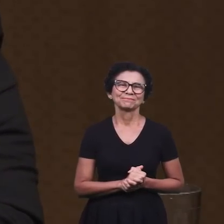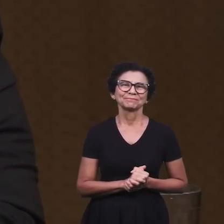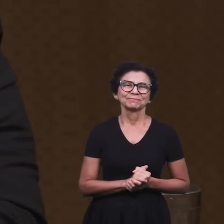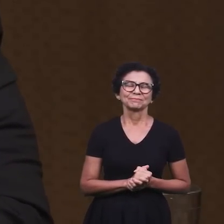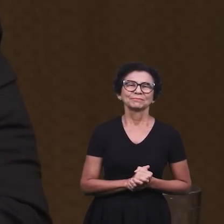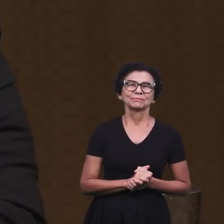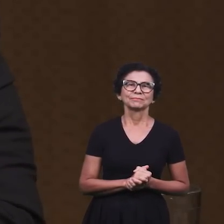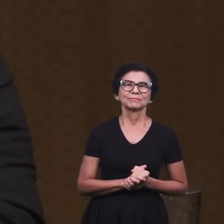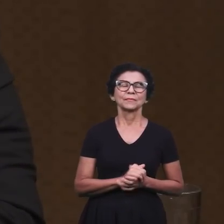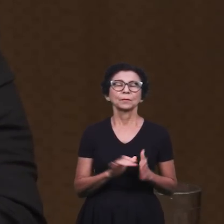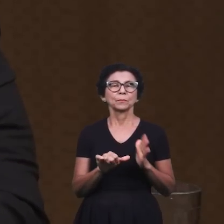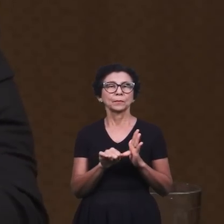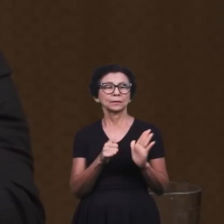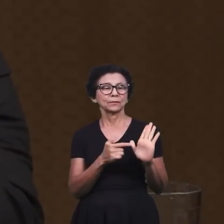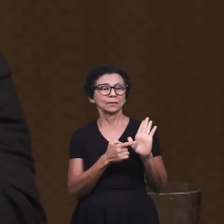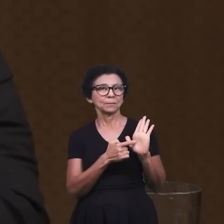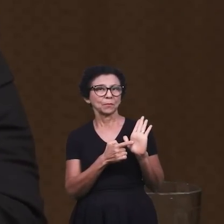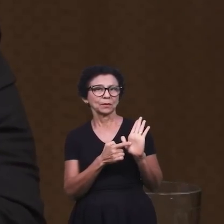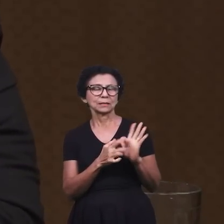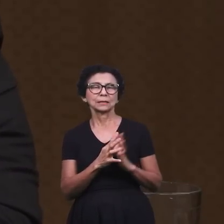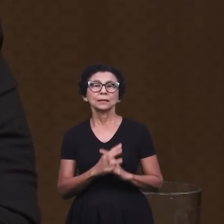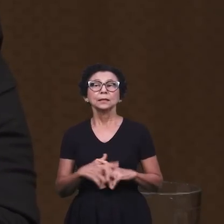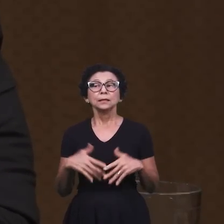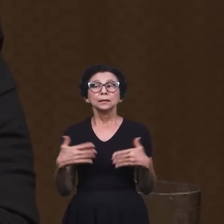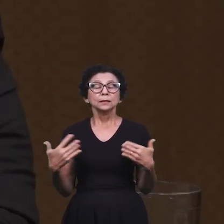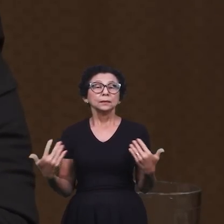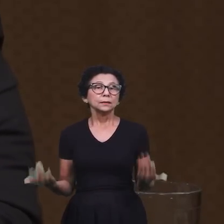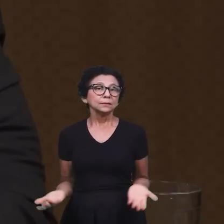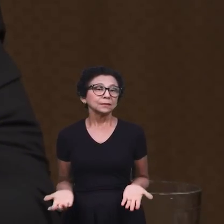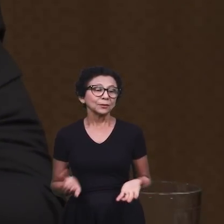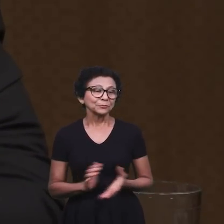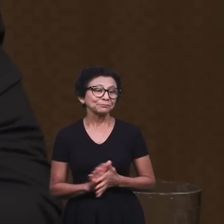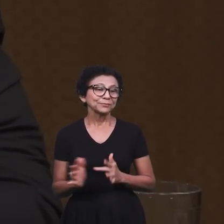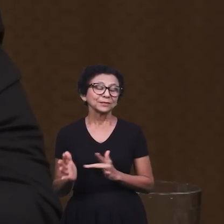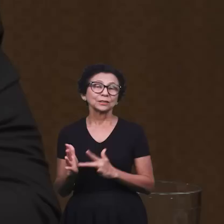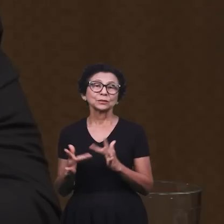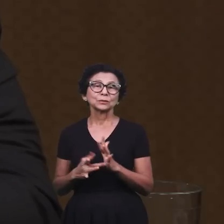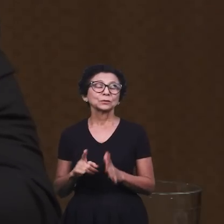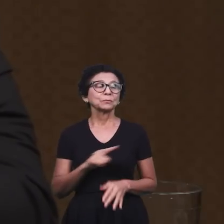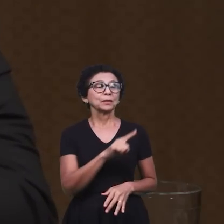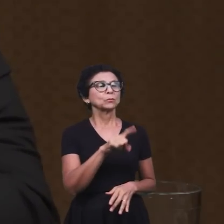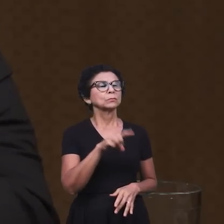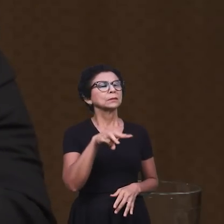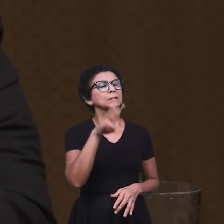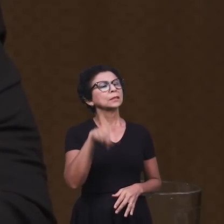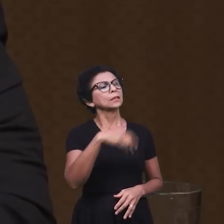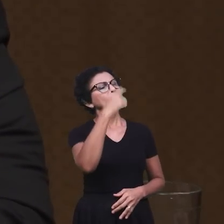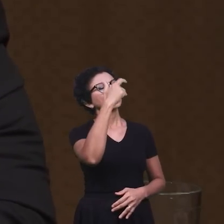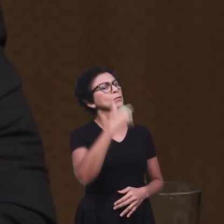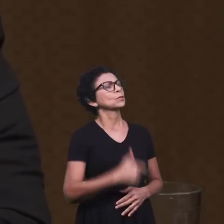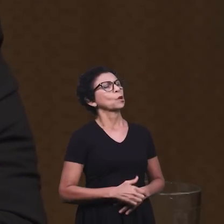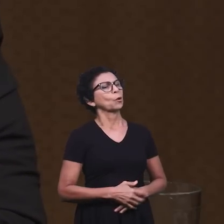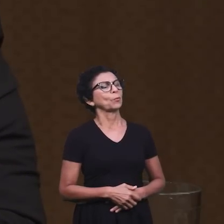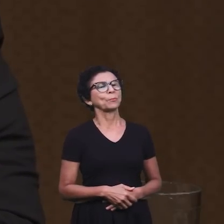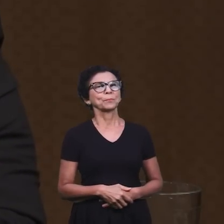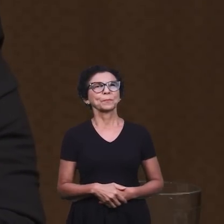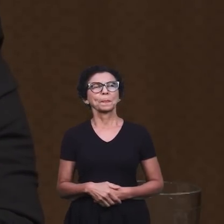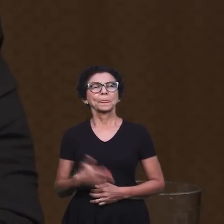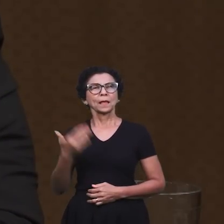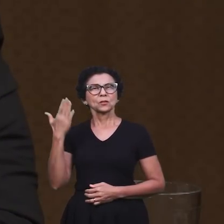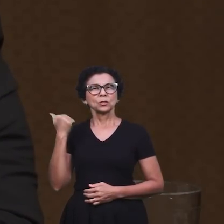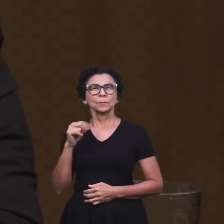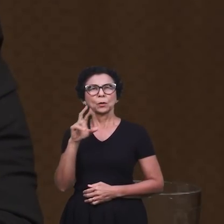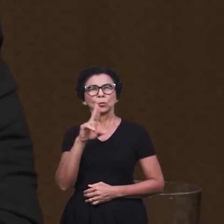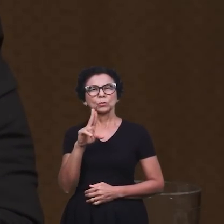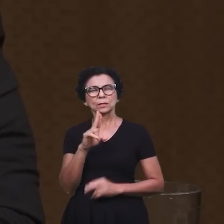Jesus dirige uma pergunta aos seus discípulos: quem os homens dizem que eu sou? O Filho do Homem era uma expressão usada para se referir